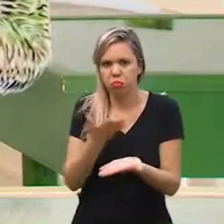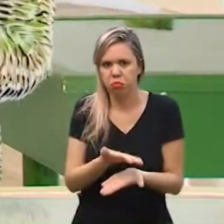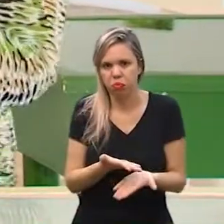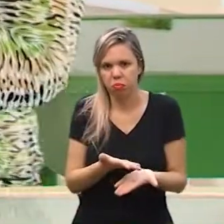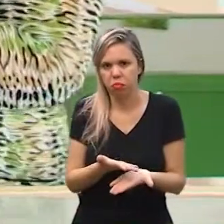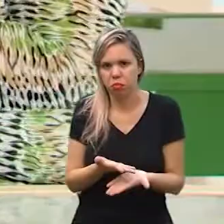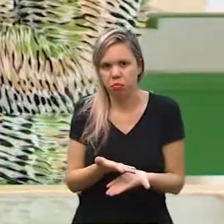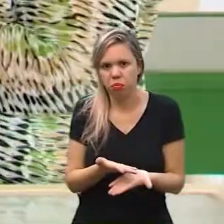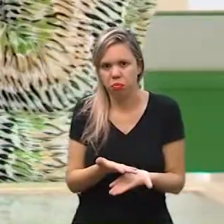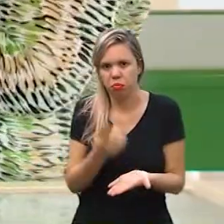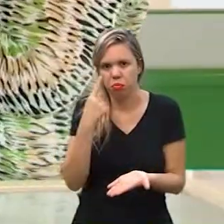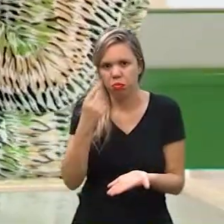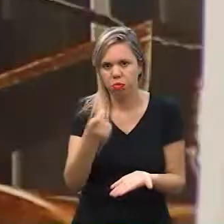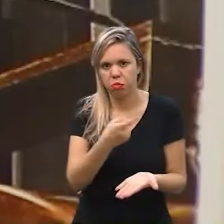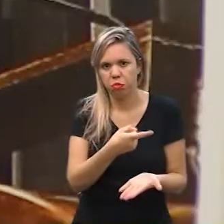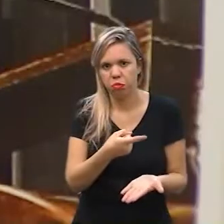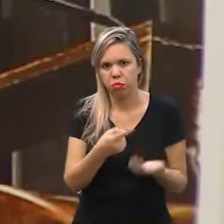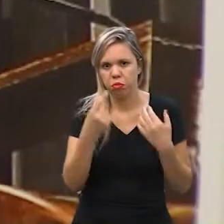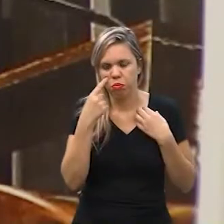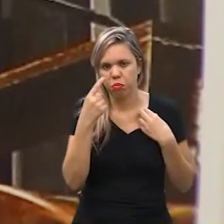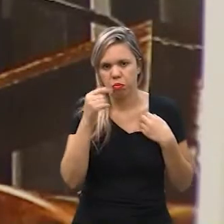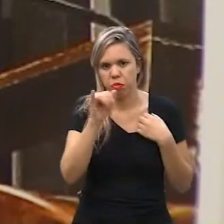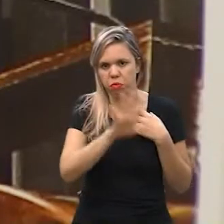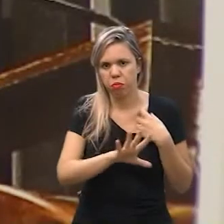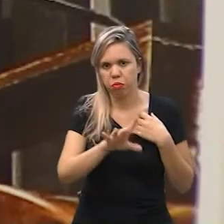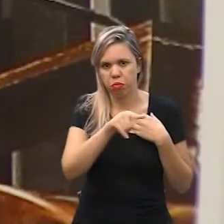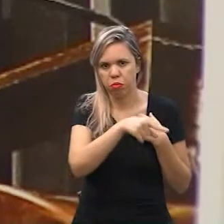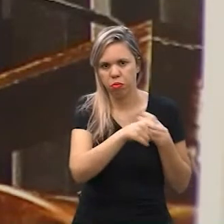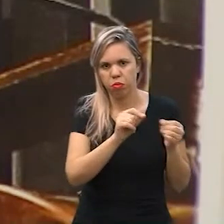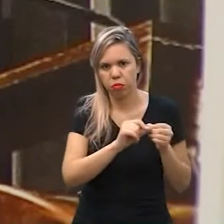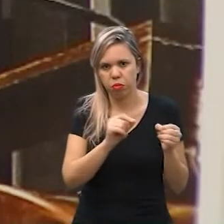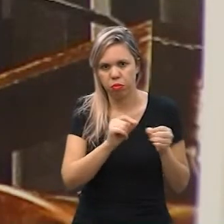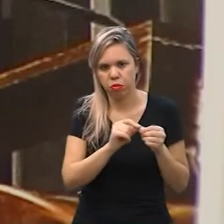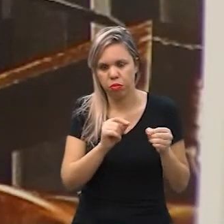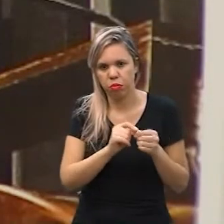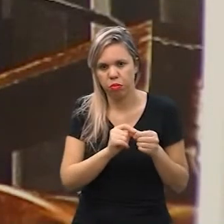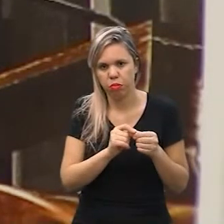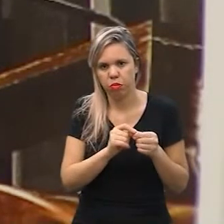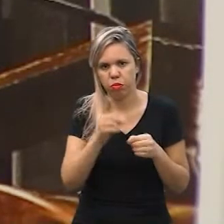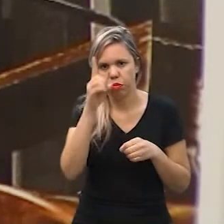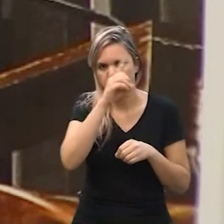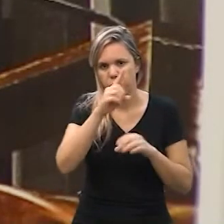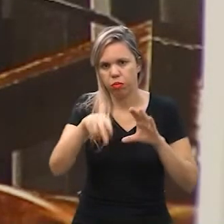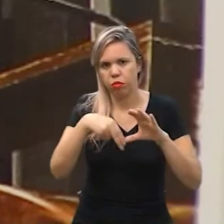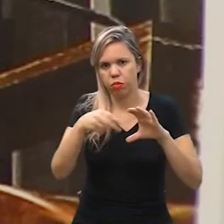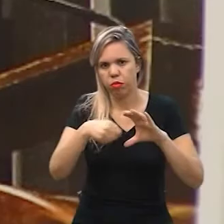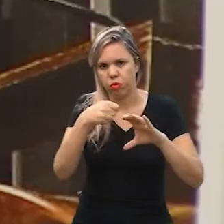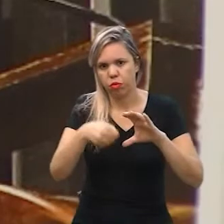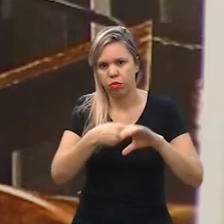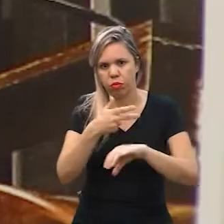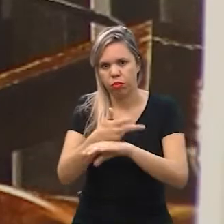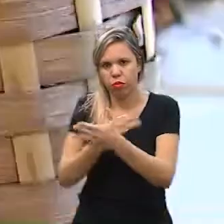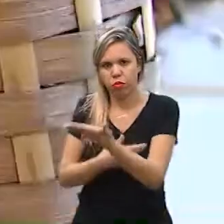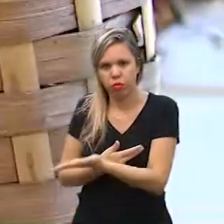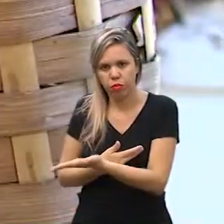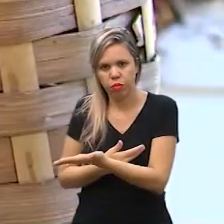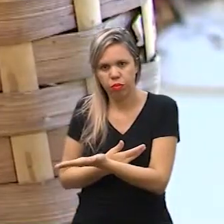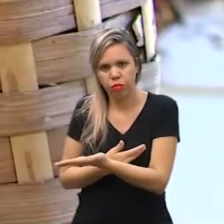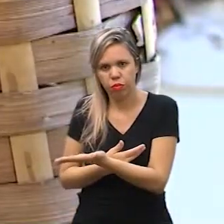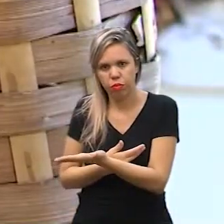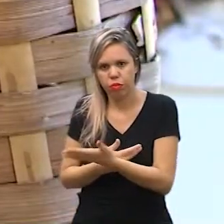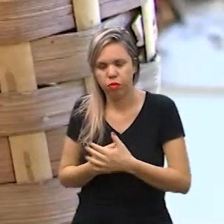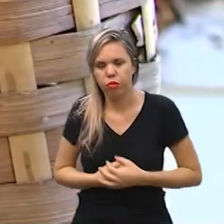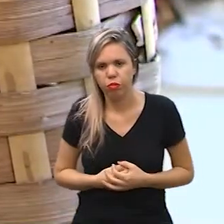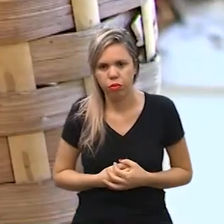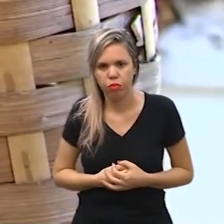Tem muita coisa interessante pra gente ver. E a gente está vendo as imagens feitas pelo Mingão, né? Que é o nosso repórter cinematográfico, o Sávio Monteiro.